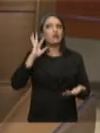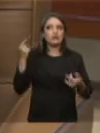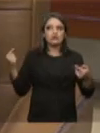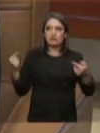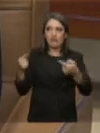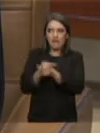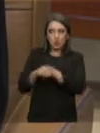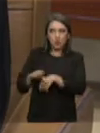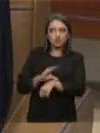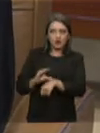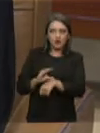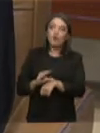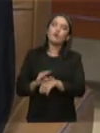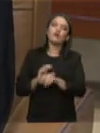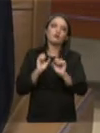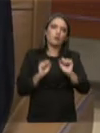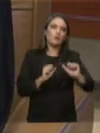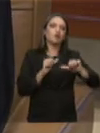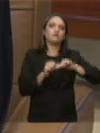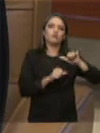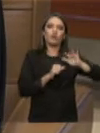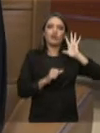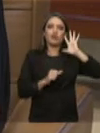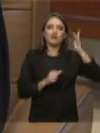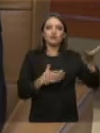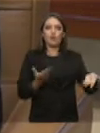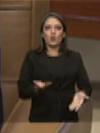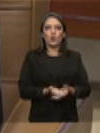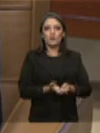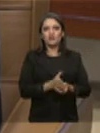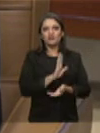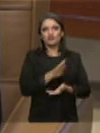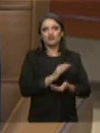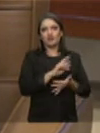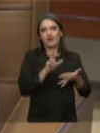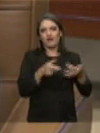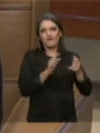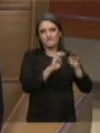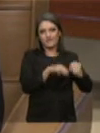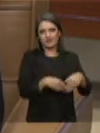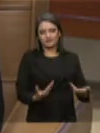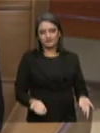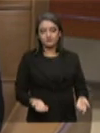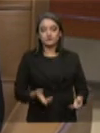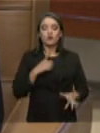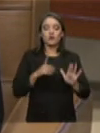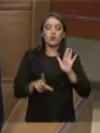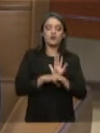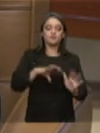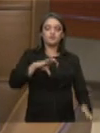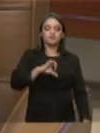inconstitucionalidade. E temos, então, inclusive, um outro caso, uma decisão em relação à Lei 9779, de